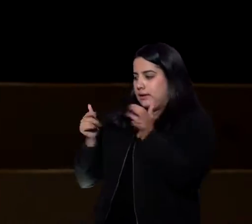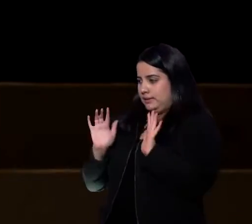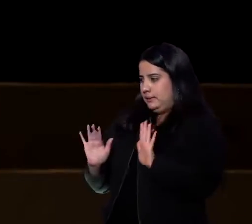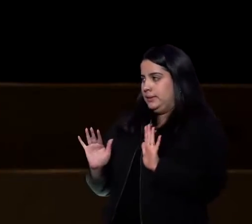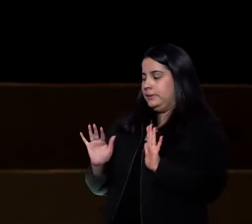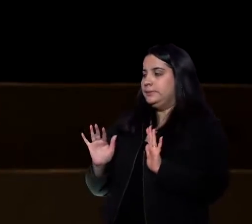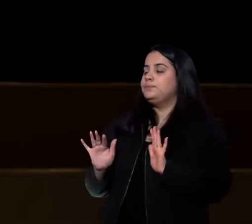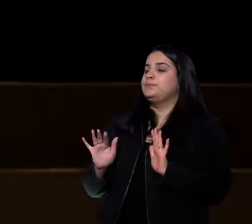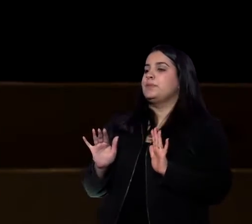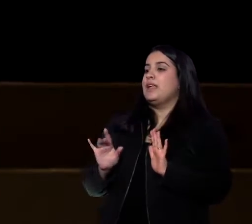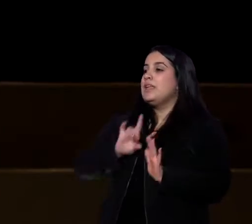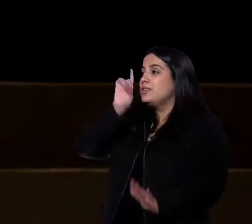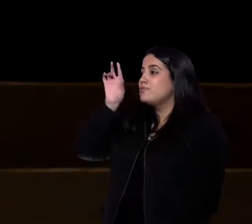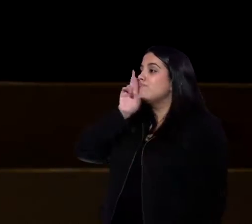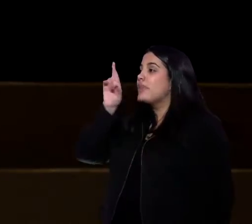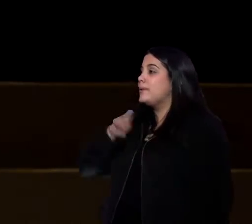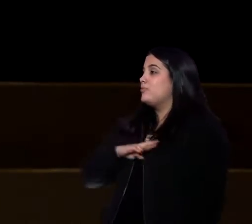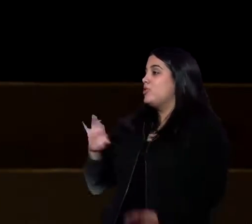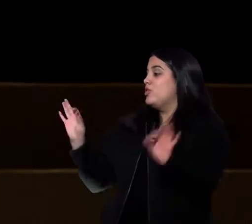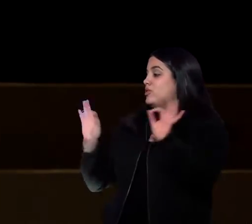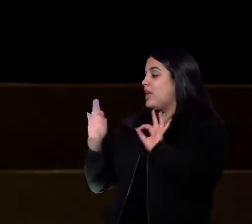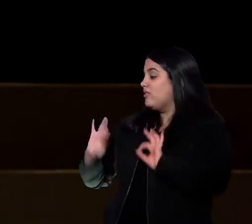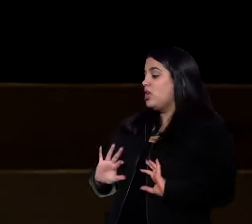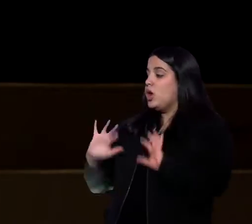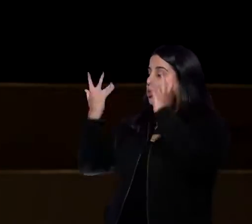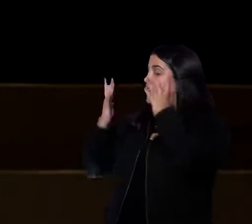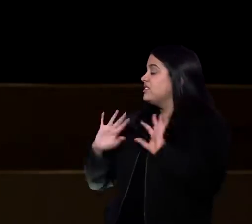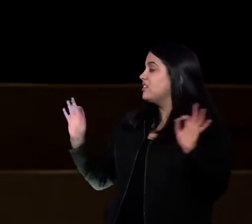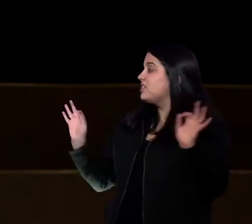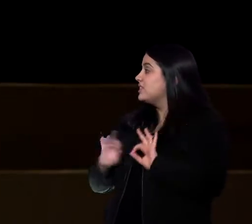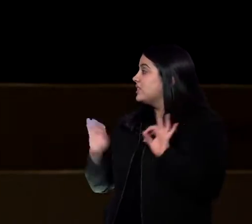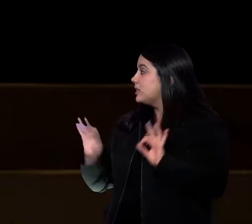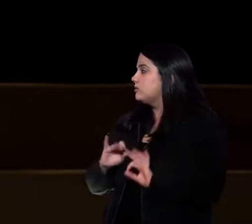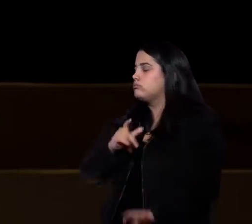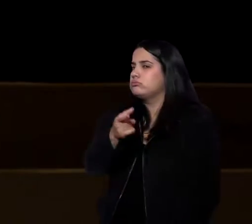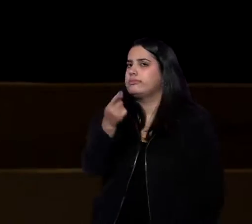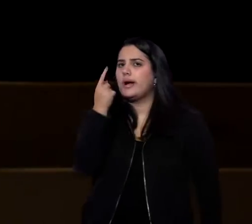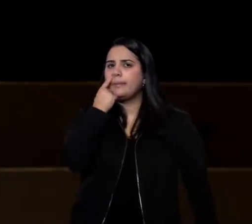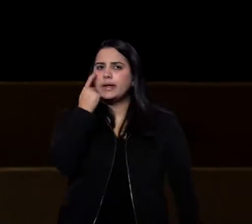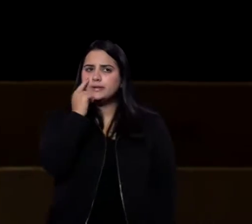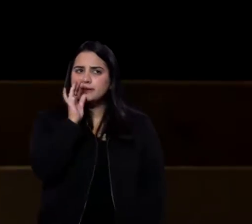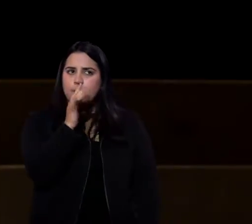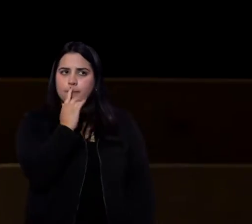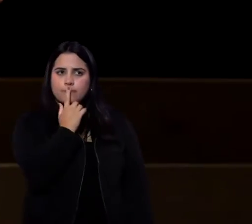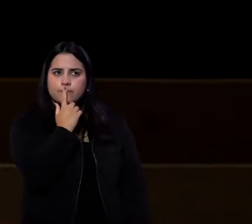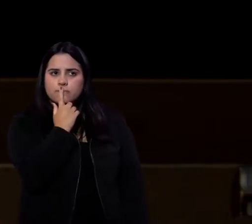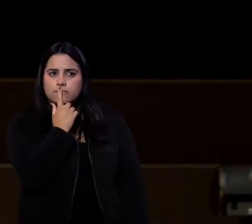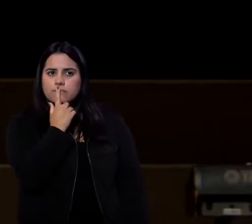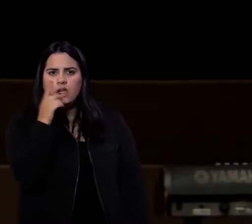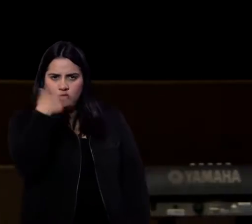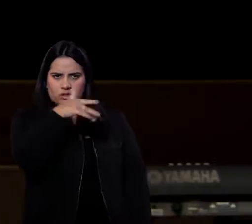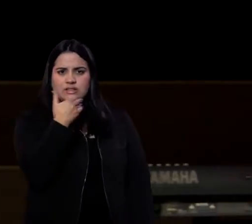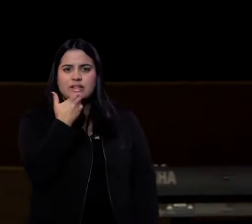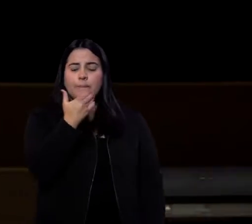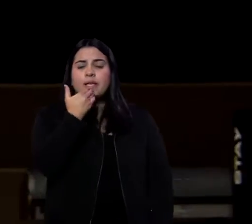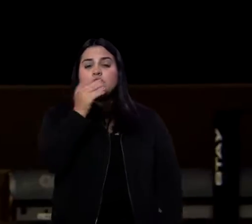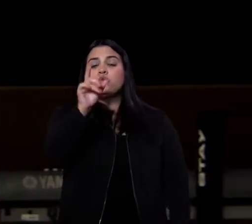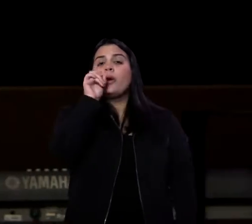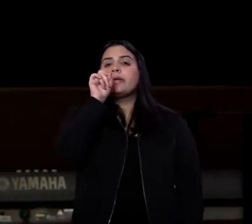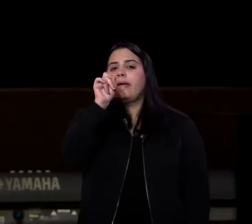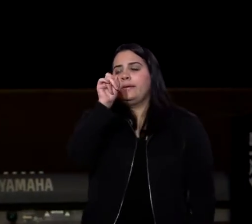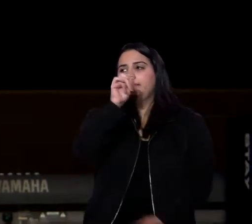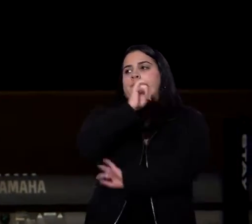Deus não está me respondendo, não acontece nada. Para pensar aí. Quais pedidos você tem feito diante de